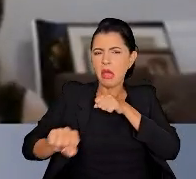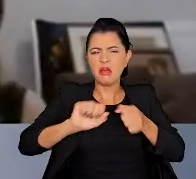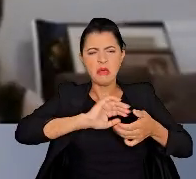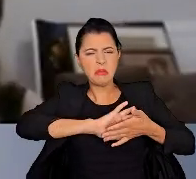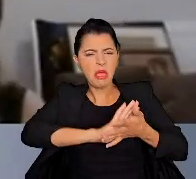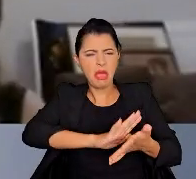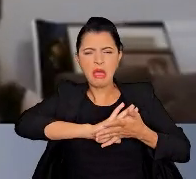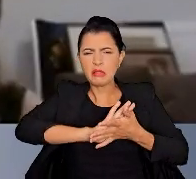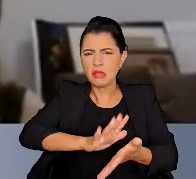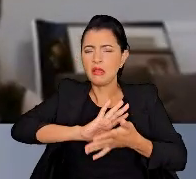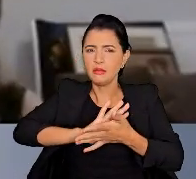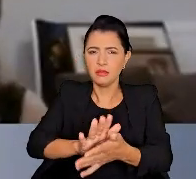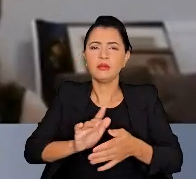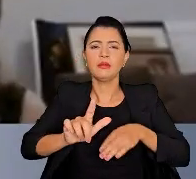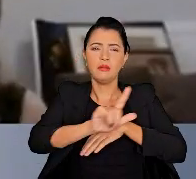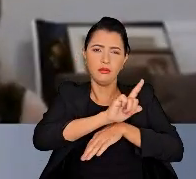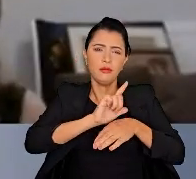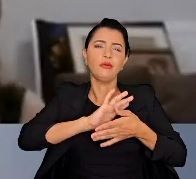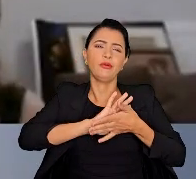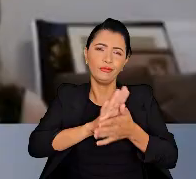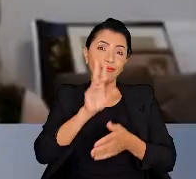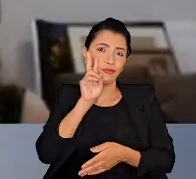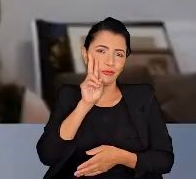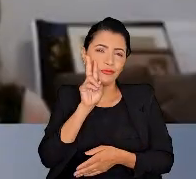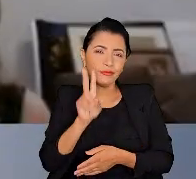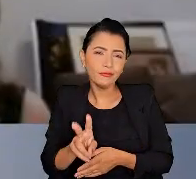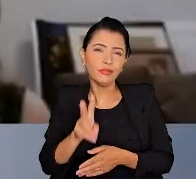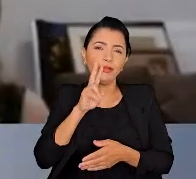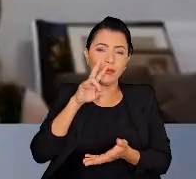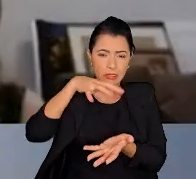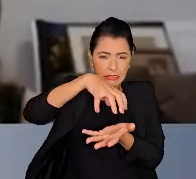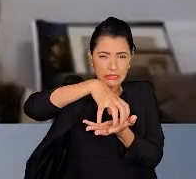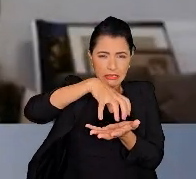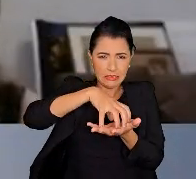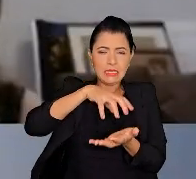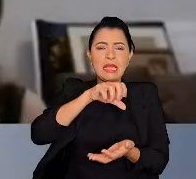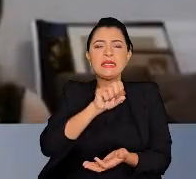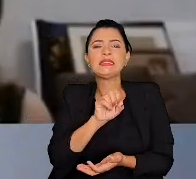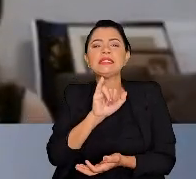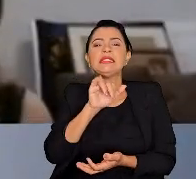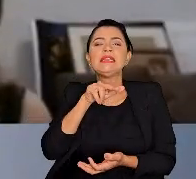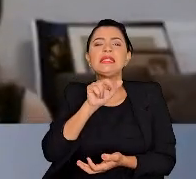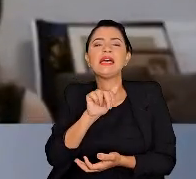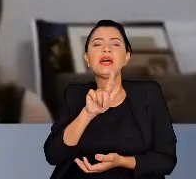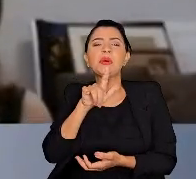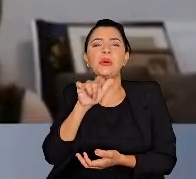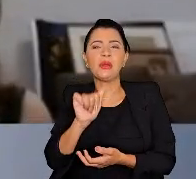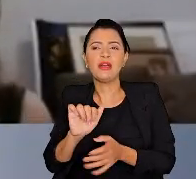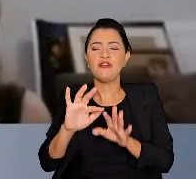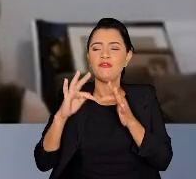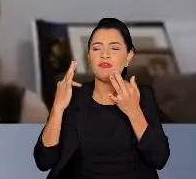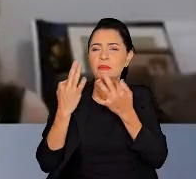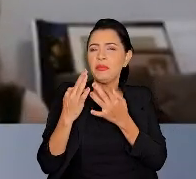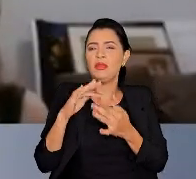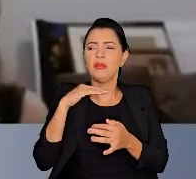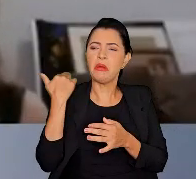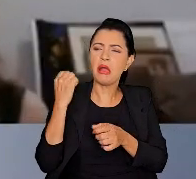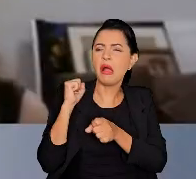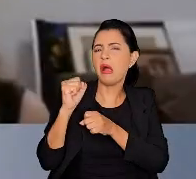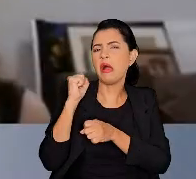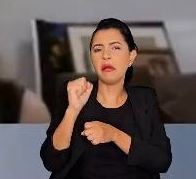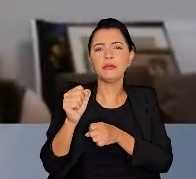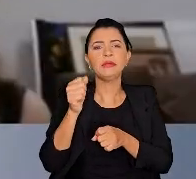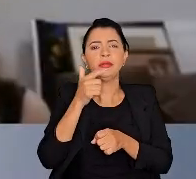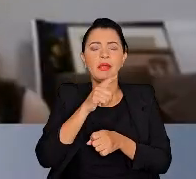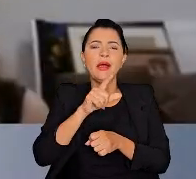de comércio, de sinagogas, de famílias. Durante o